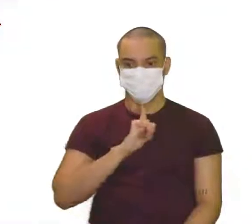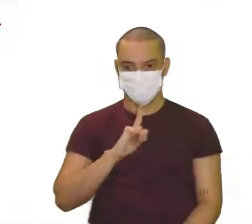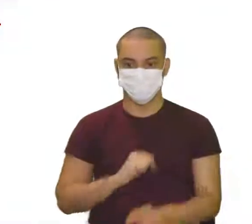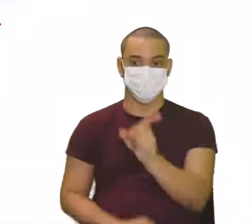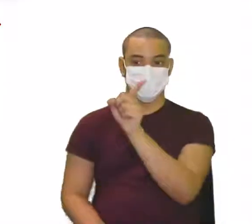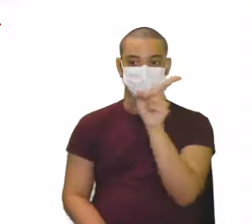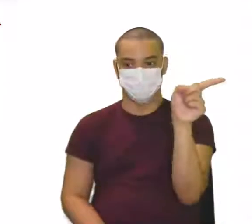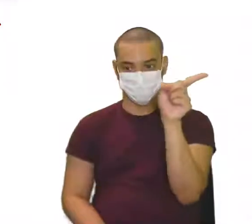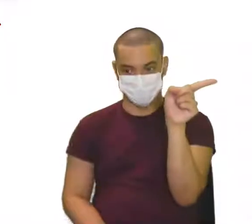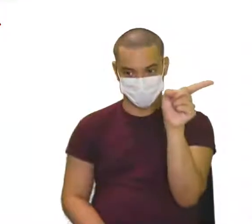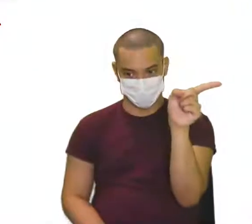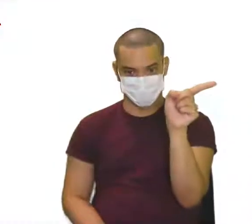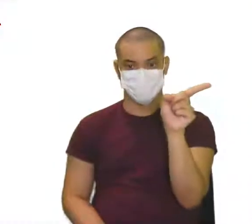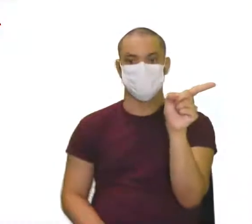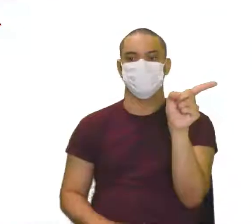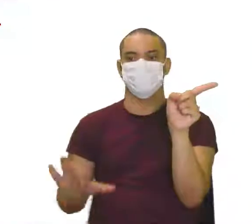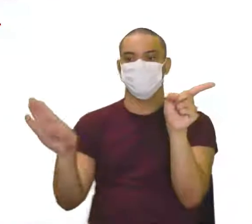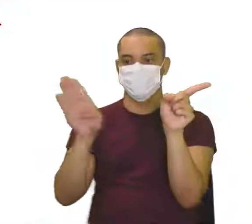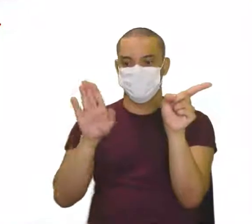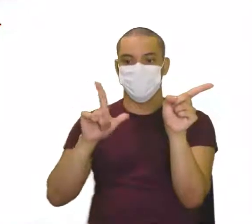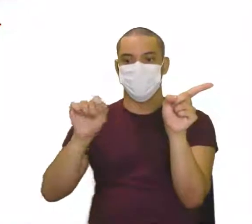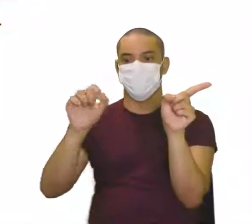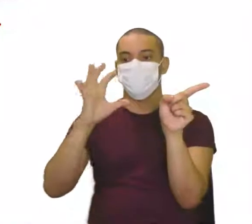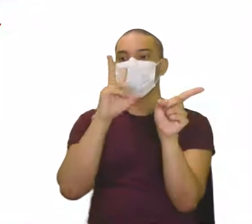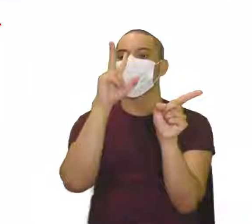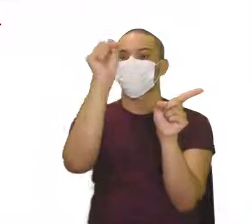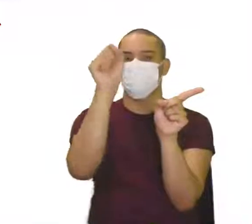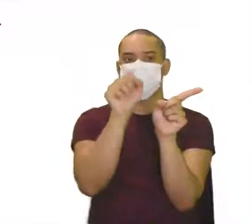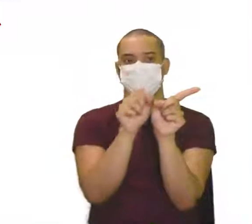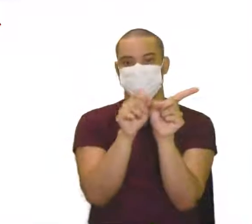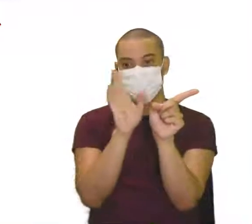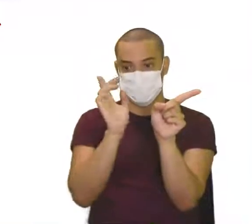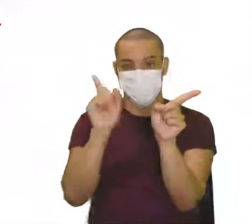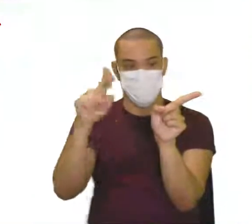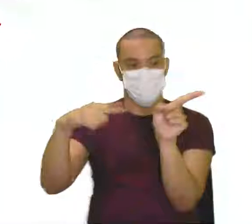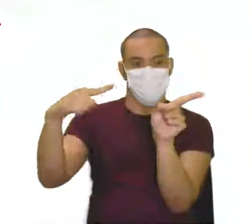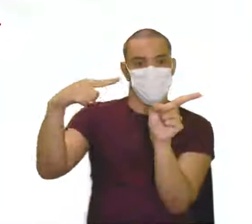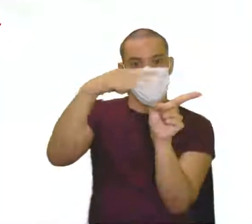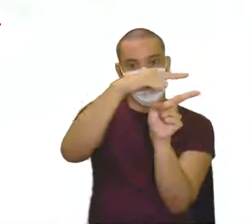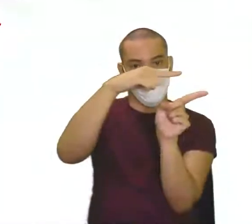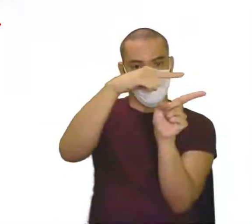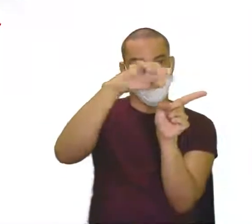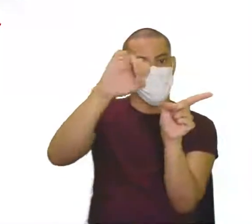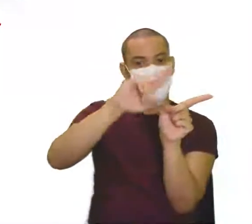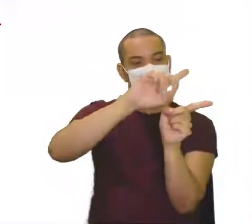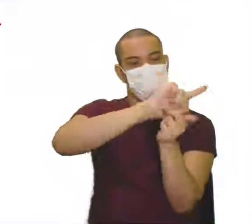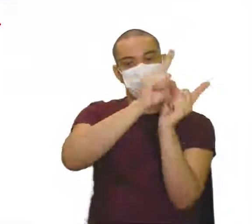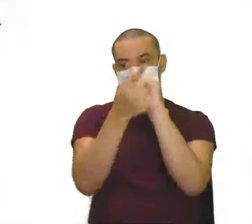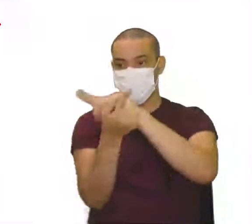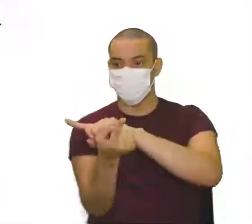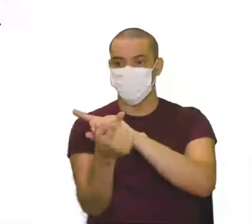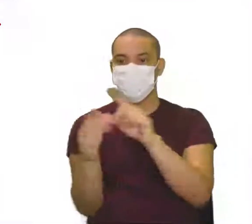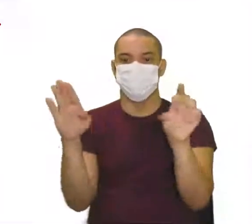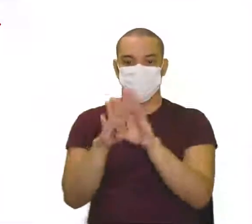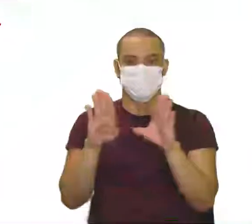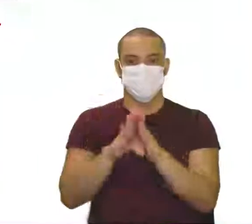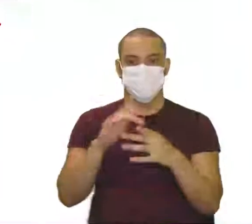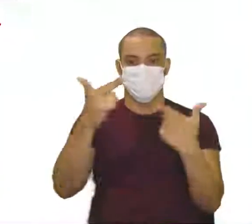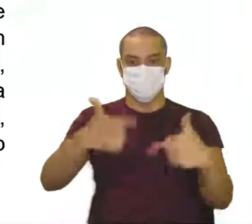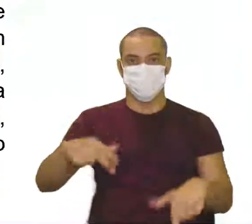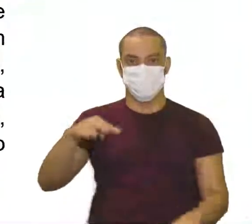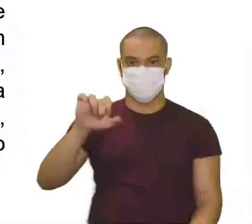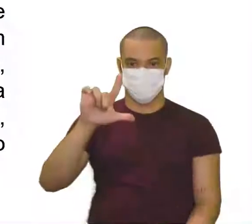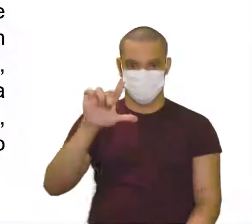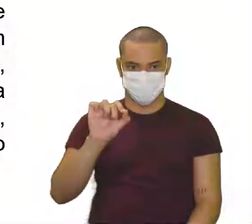mesmo sentido, força nula, mesma direção, sentido oposto, também nula.